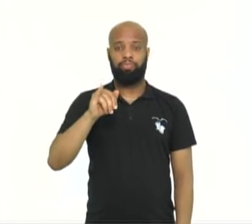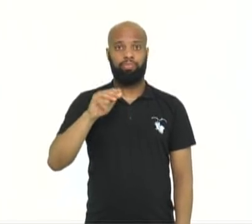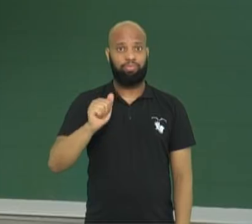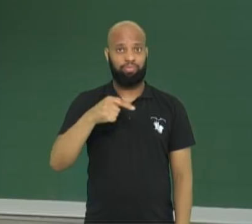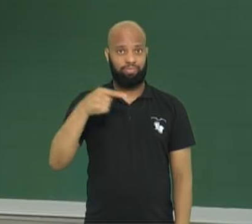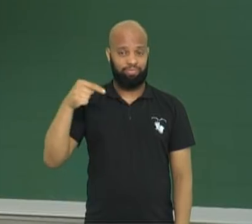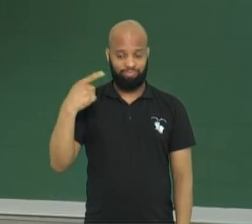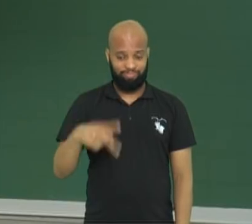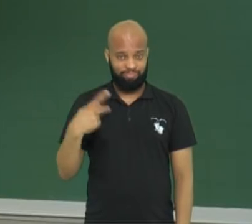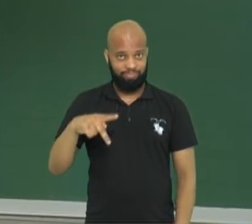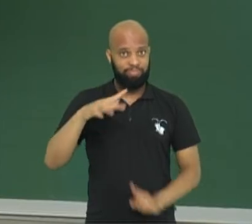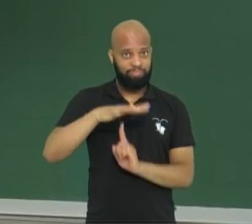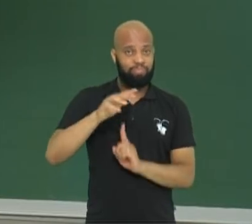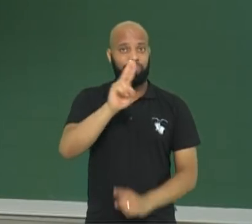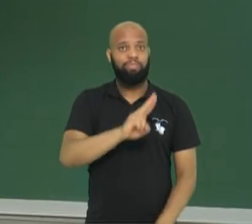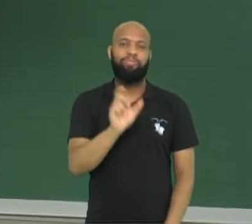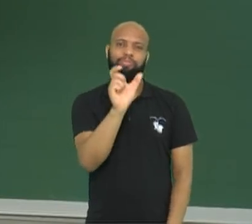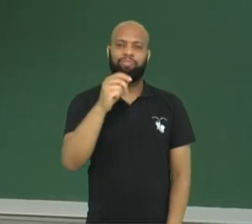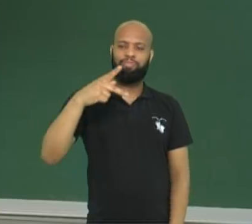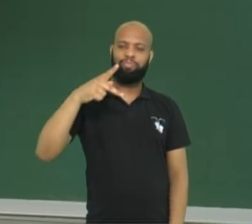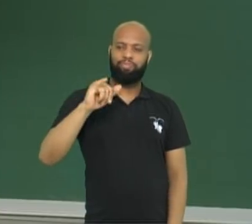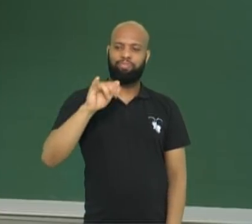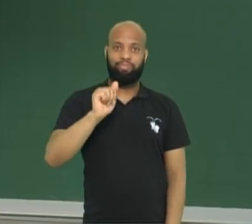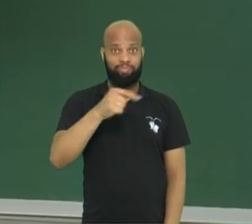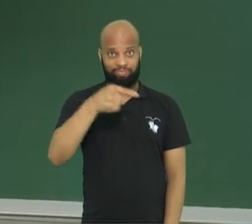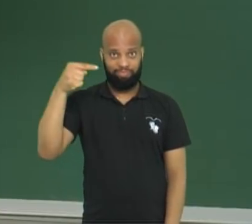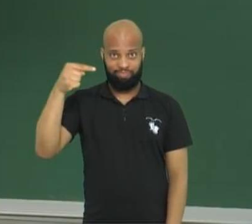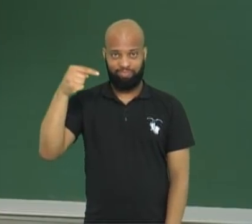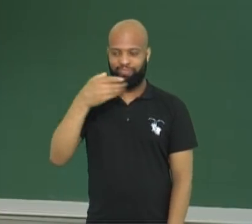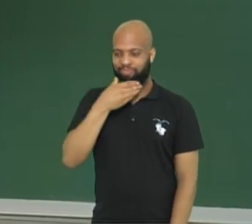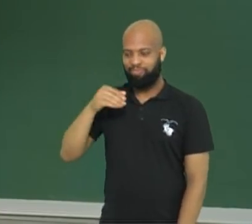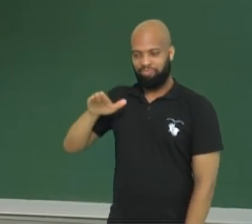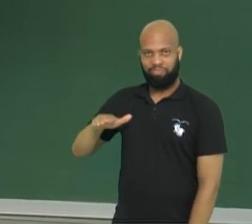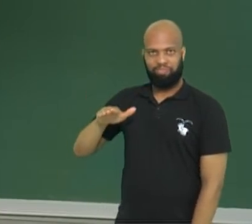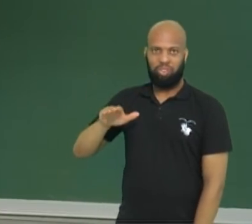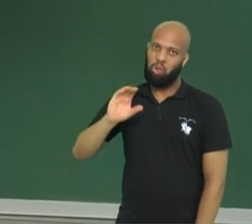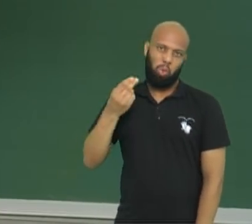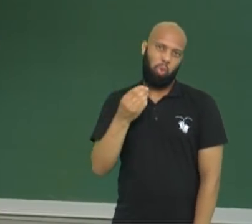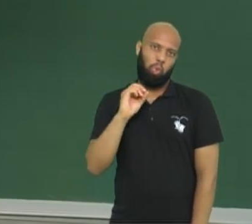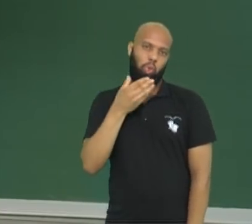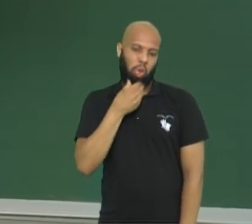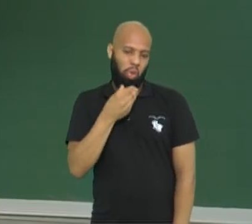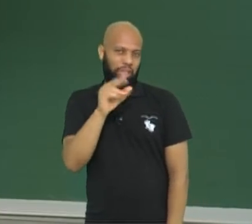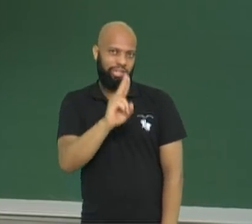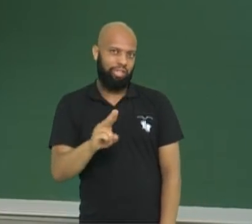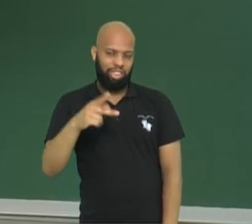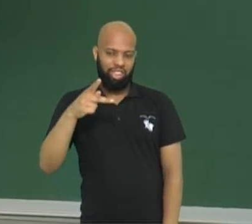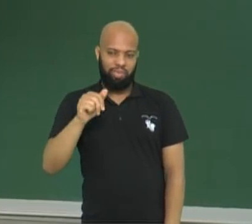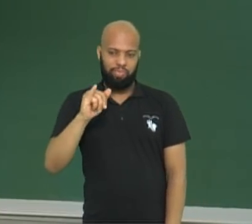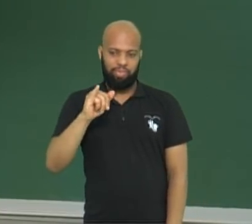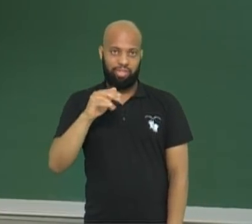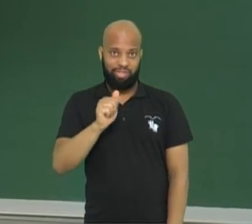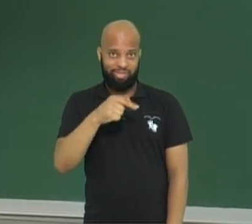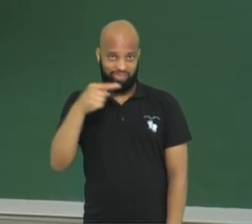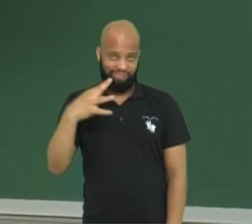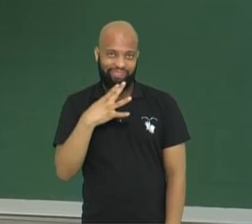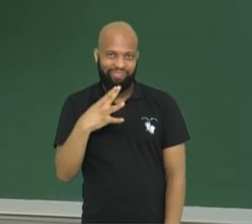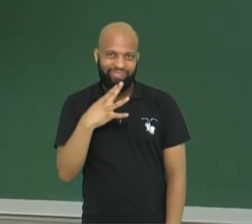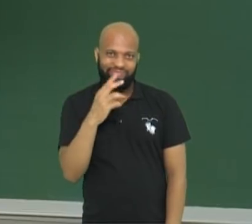nós usamos muito a palavra piá, né? É bem comum, a maioria das cidades as pessoas conhecem,